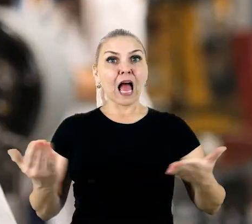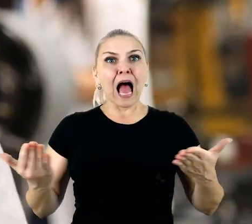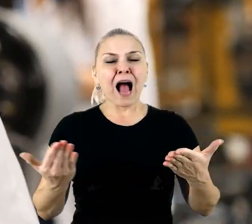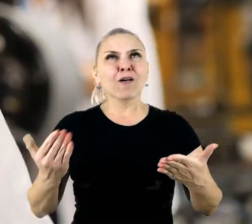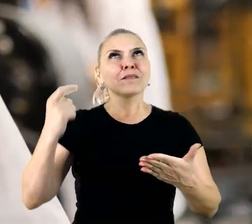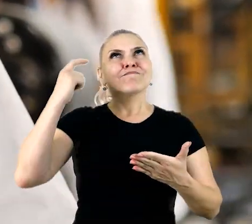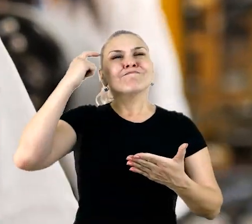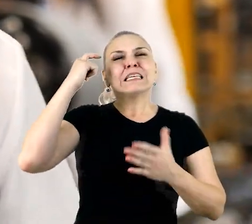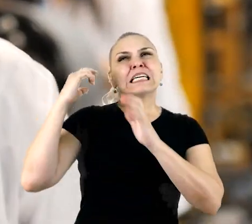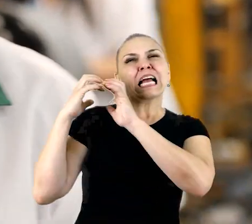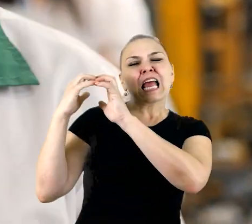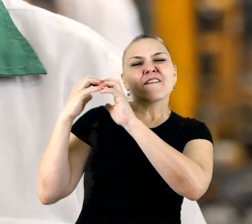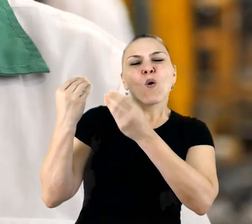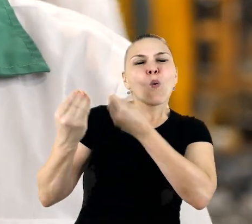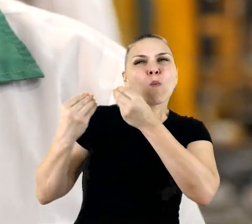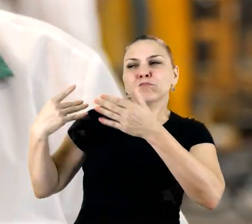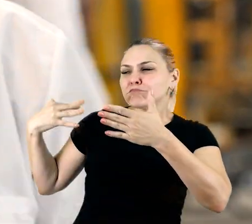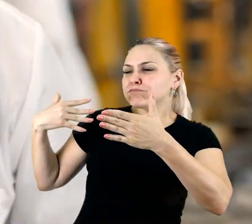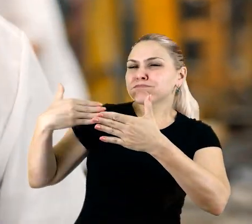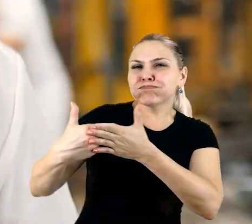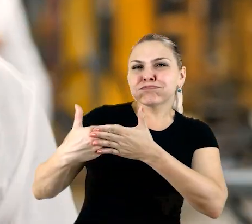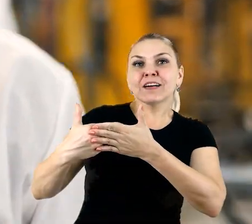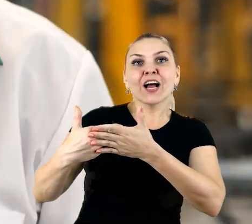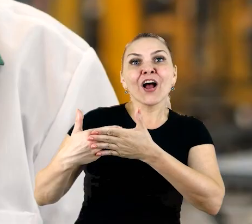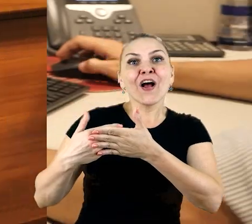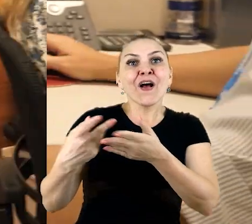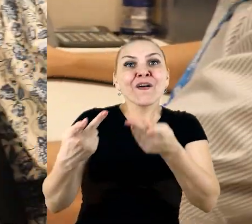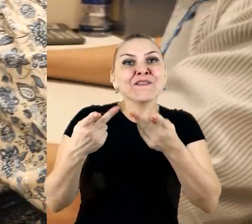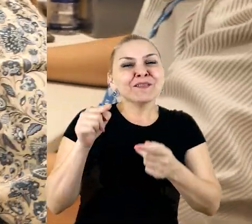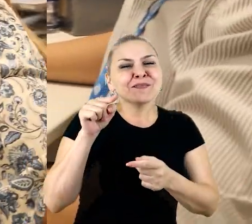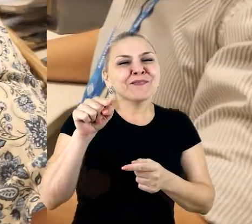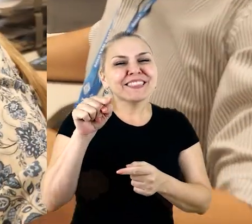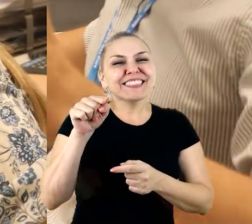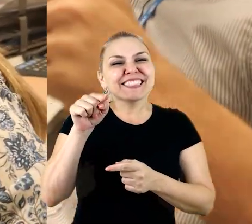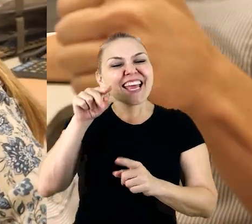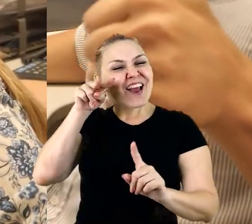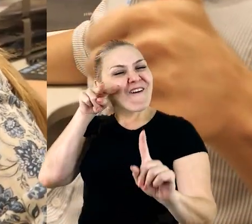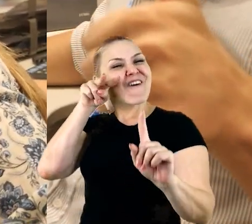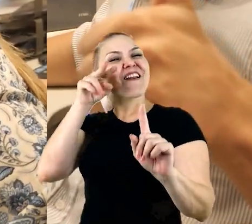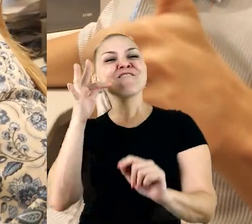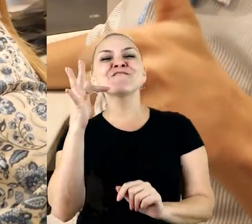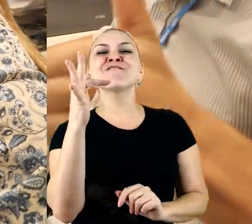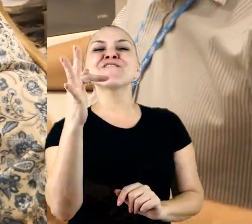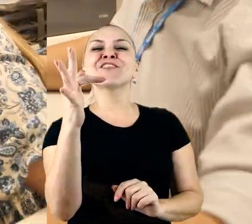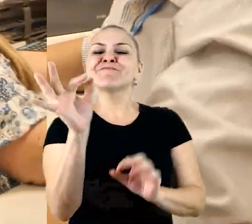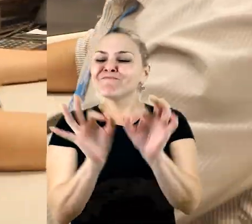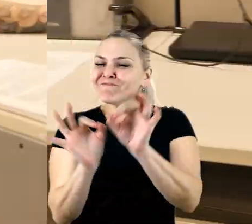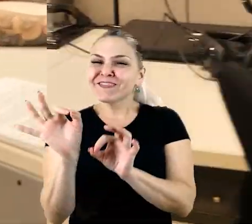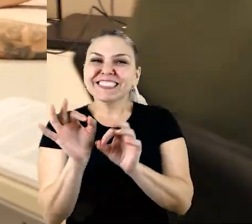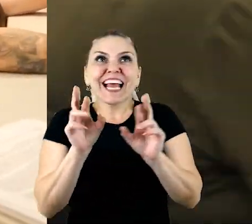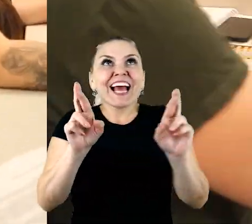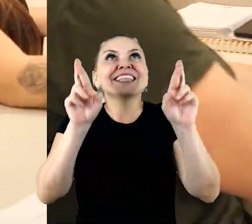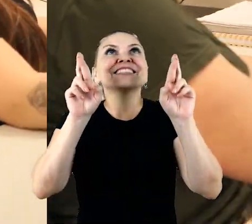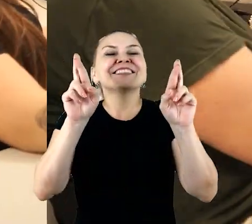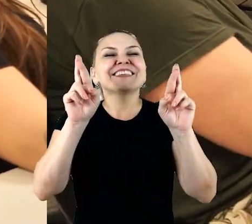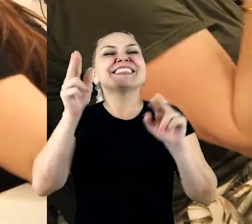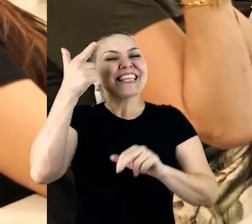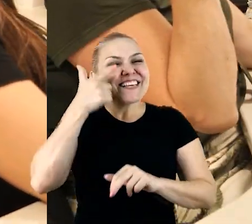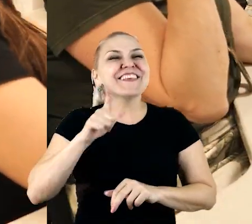nesse momento de reflexão por tudo que passamos convidamos você a olhar para frente planejar